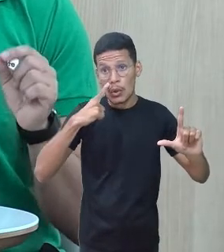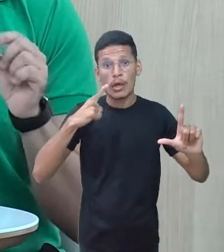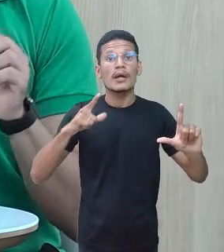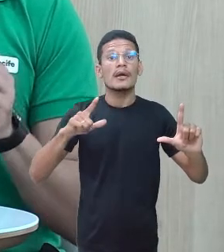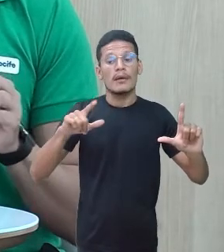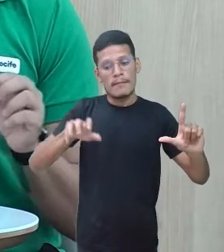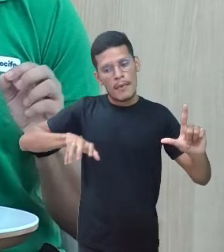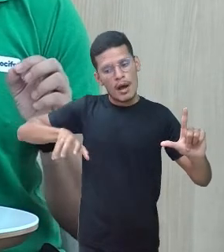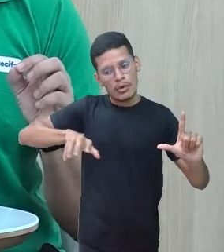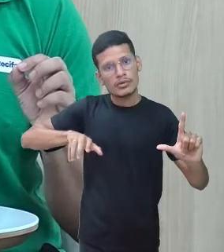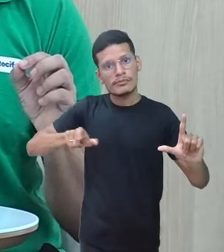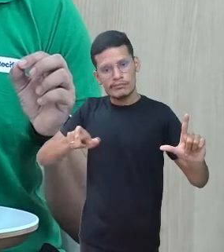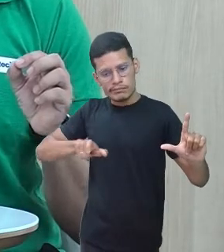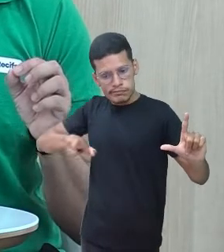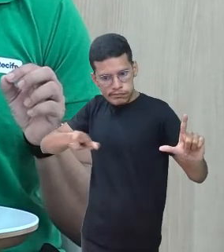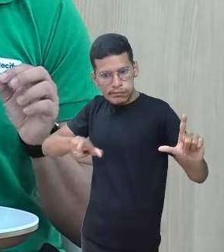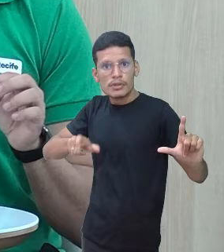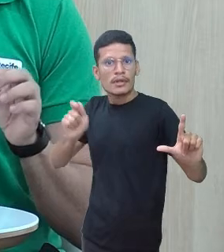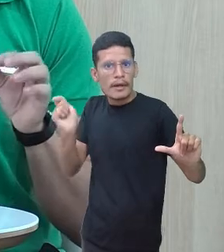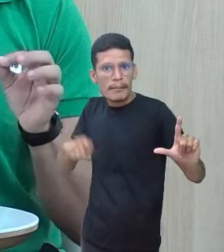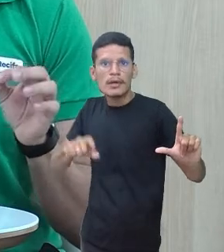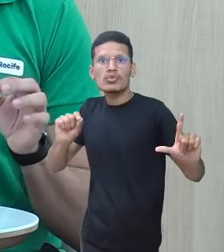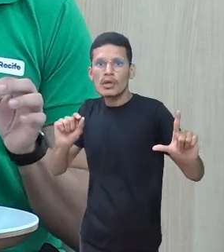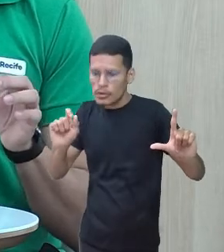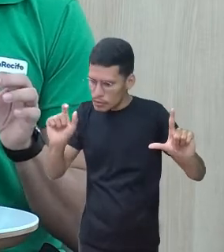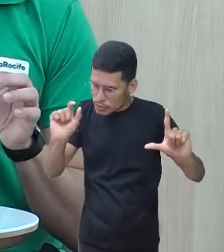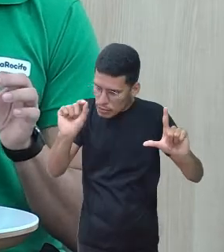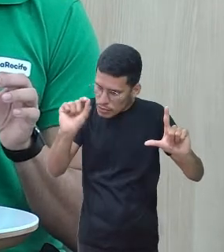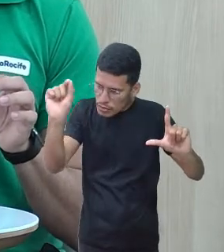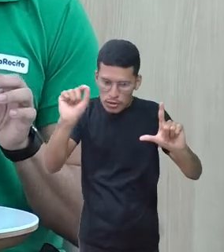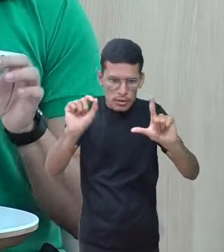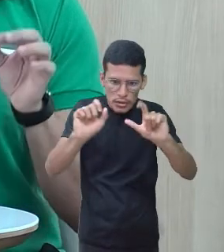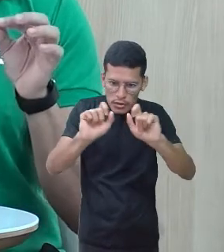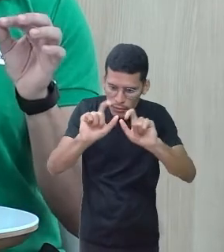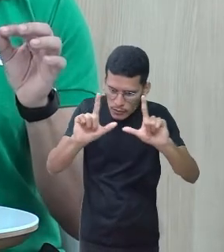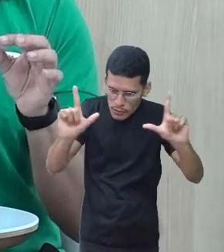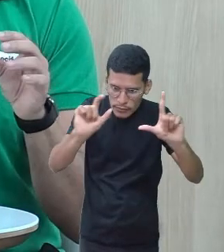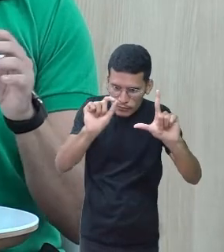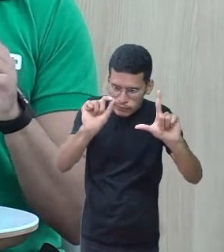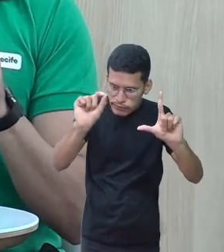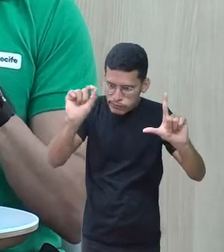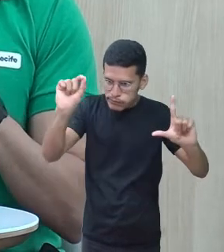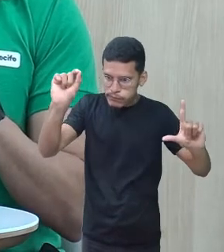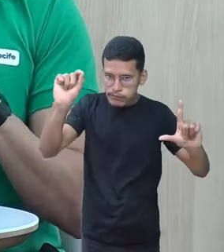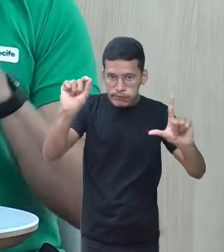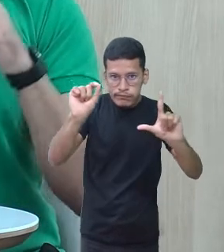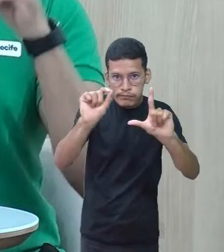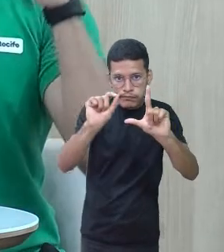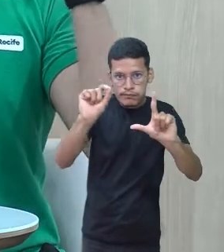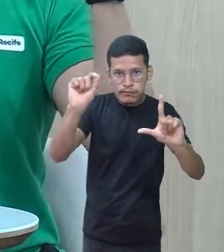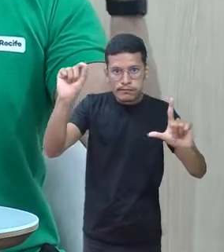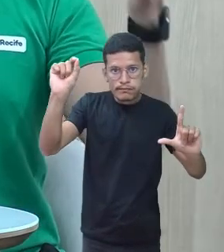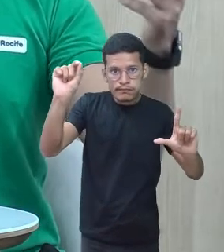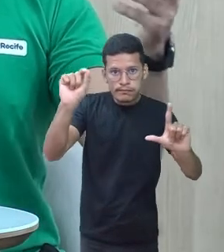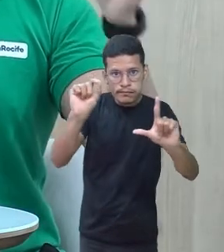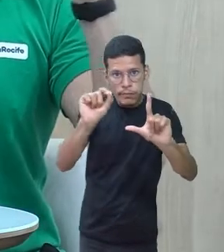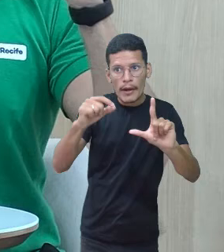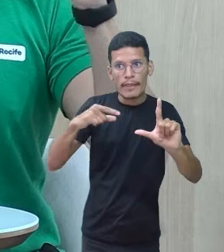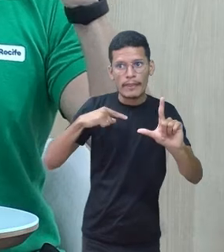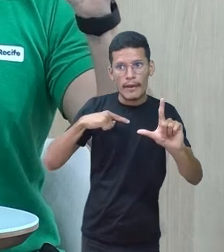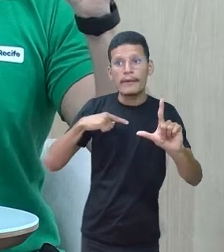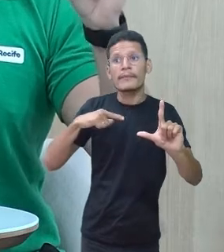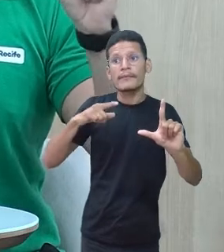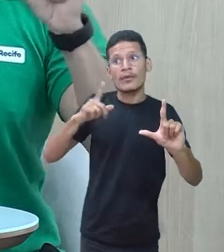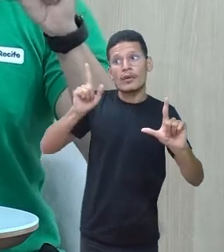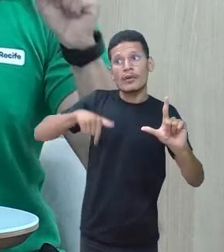vai pegando na imagem, né, que tem lá Aprendendo em Casa, e ela pega na diagonal, nas